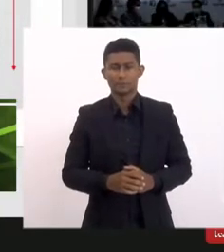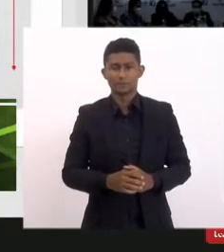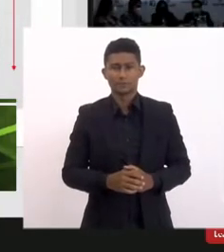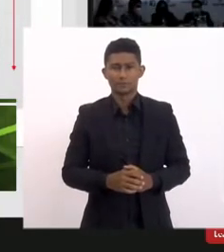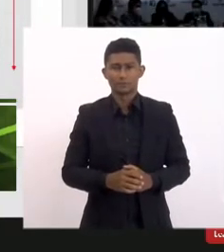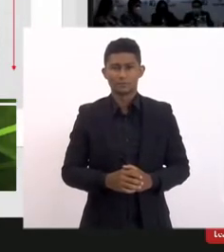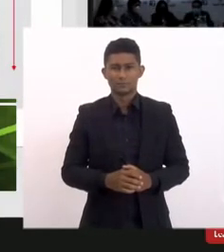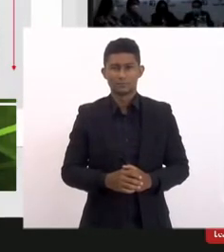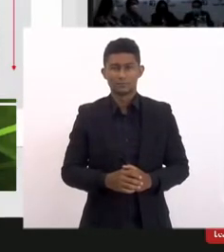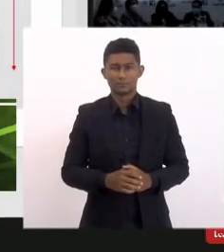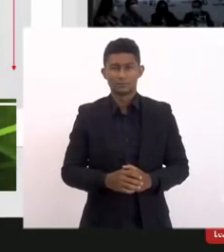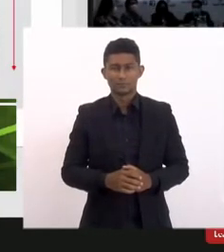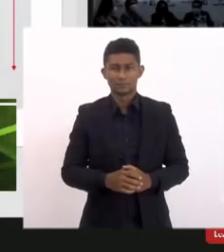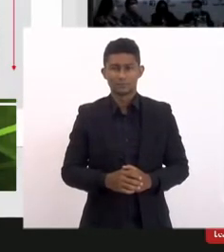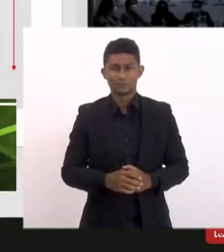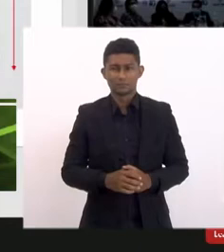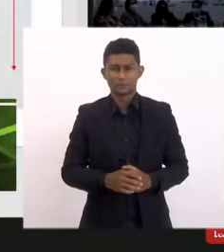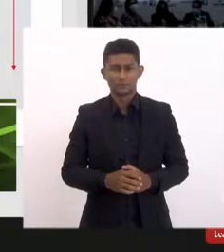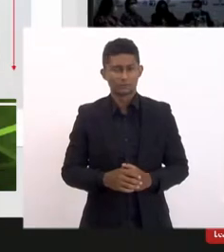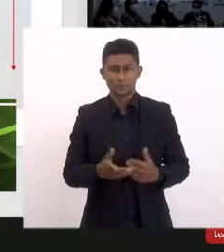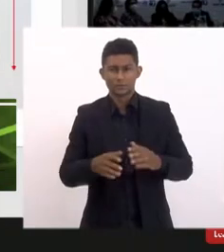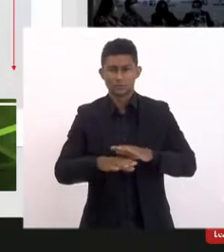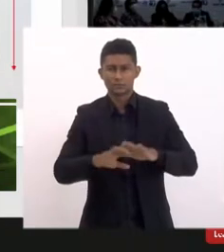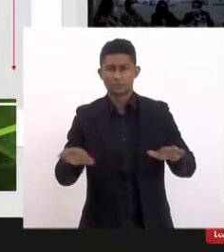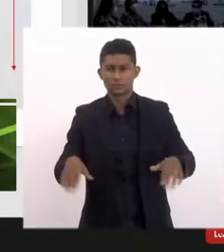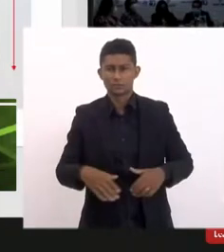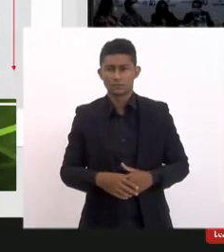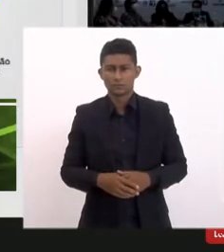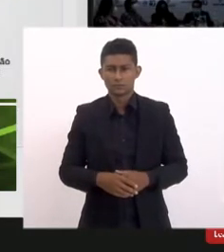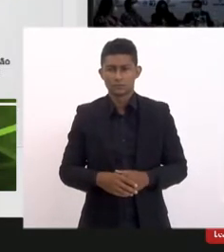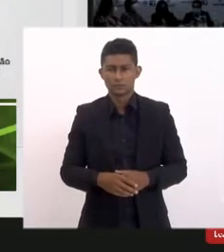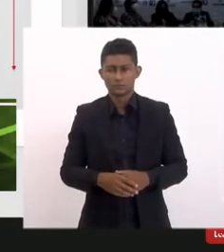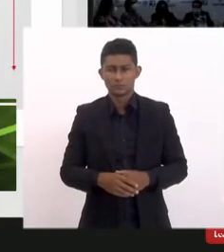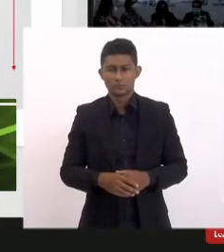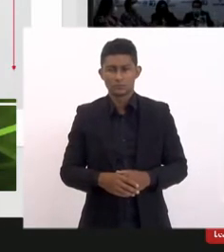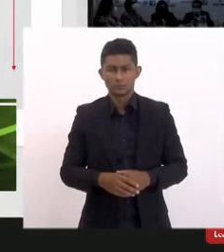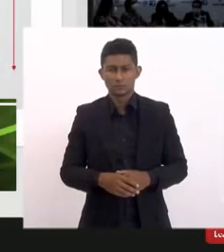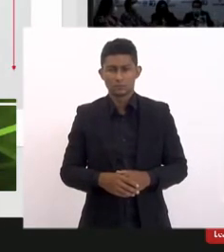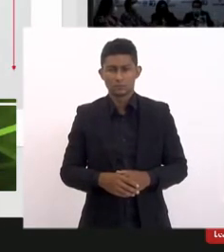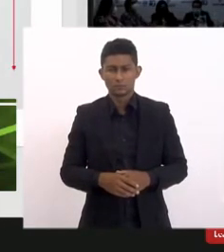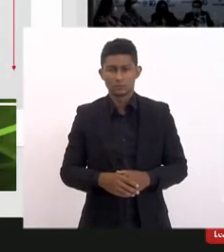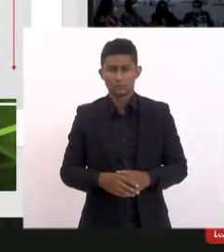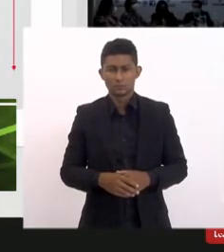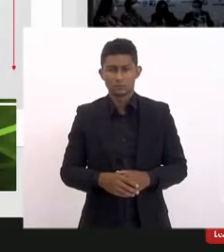Obrigado, Ana Paula. Era isso, deputado. Acho que a apresentação era essa.